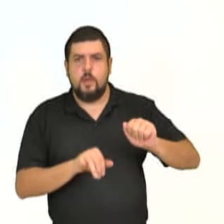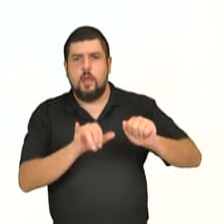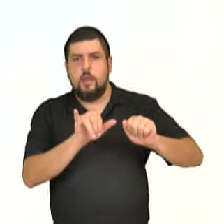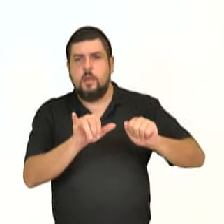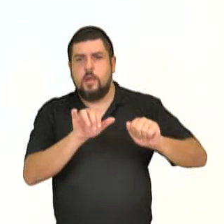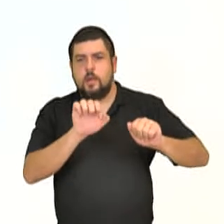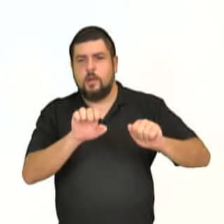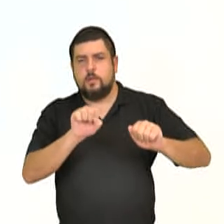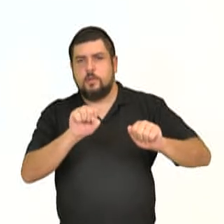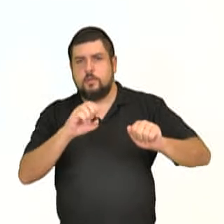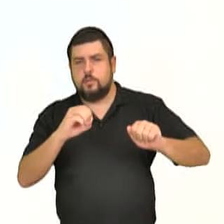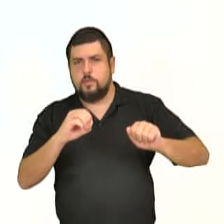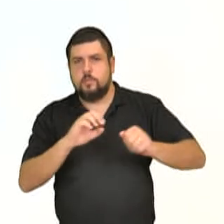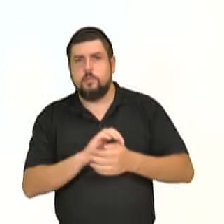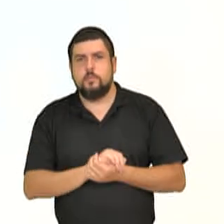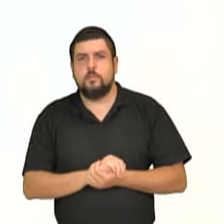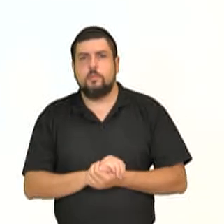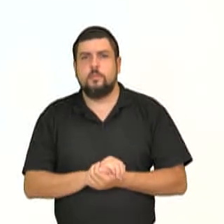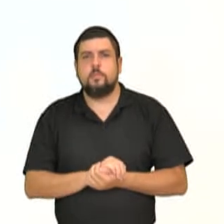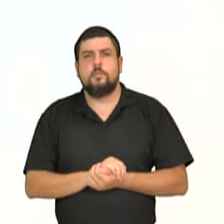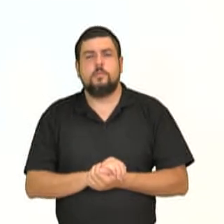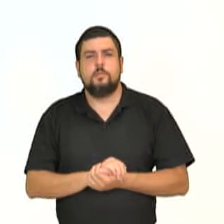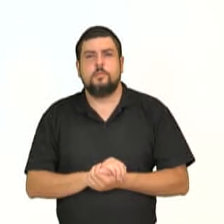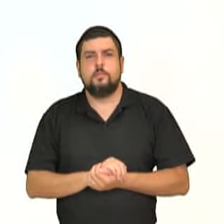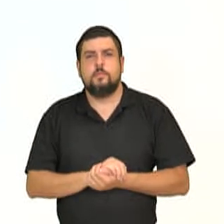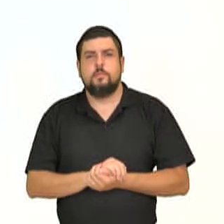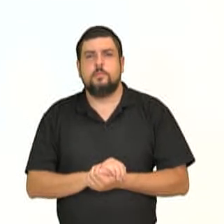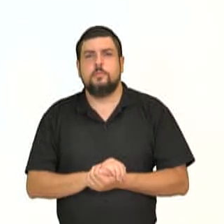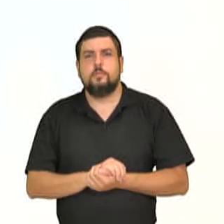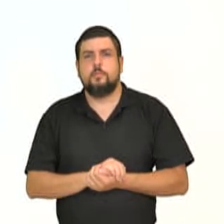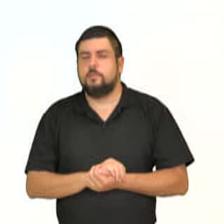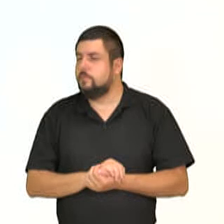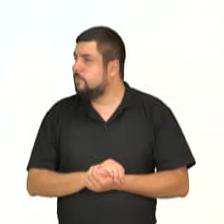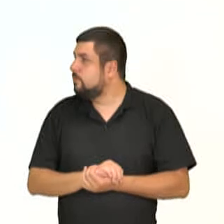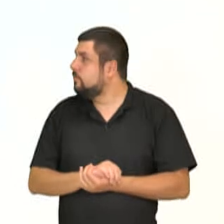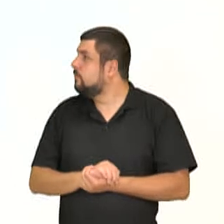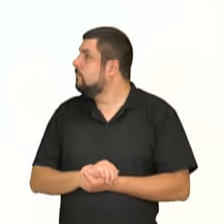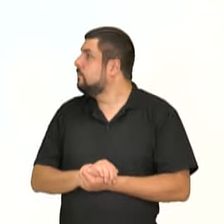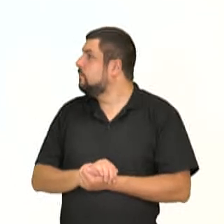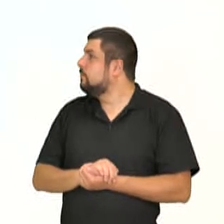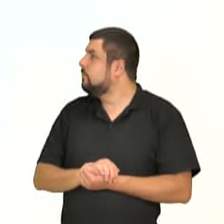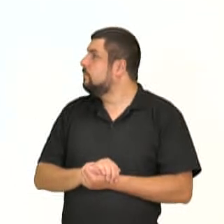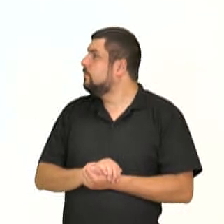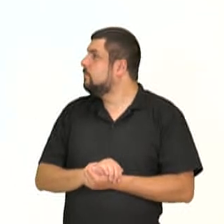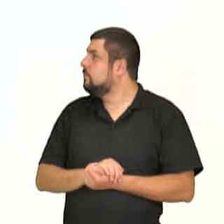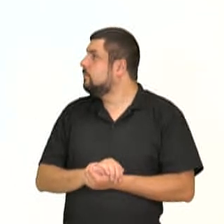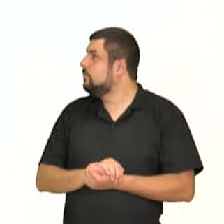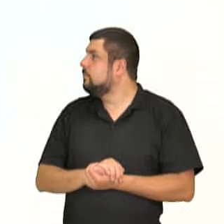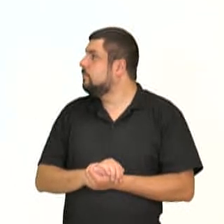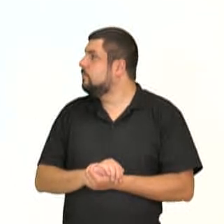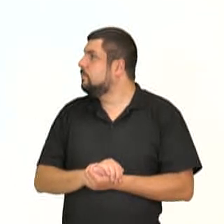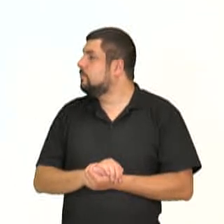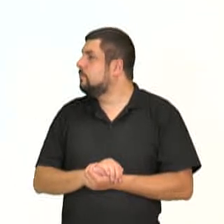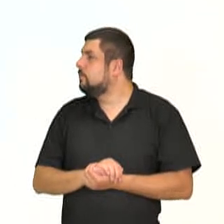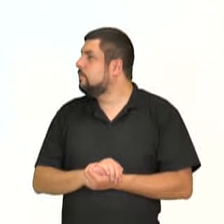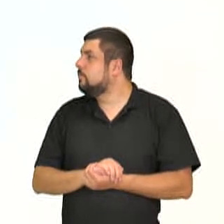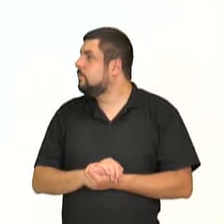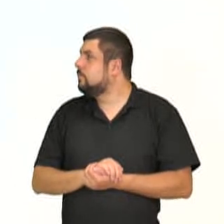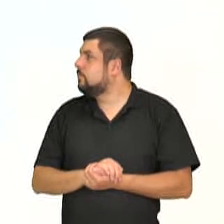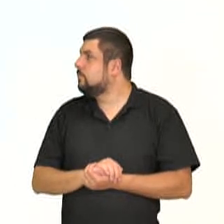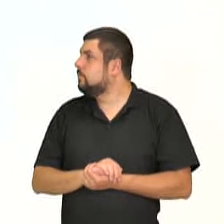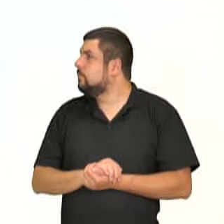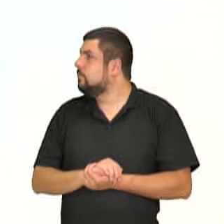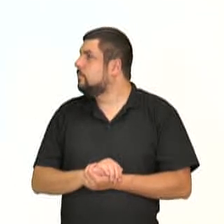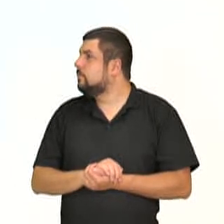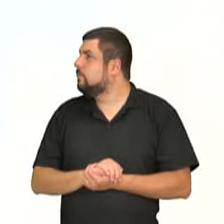Letra A. Reação para pedir aclaração ante uma notícia. Né? Nós lemos ali na frase, faz